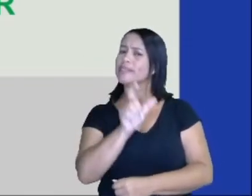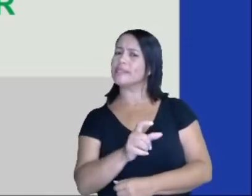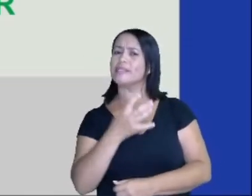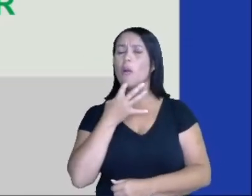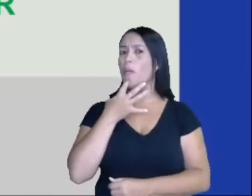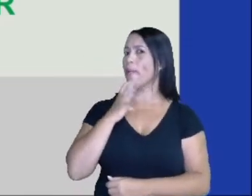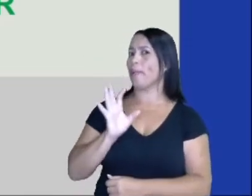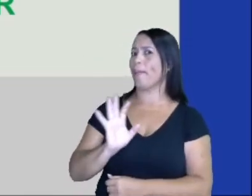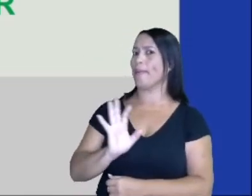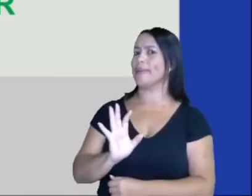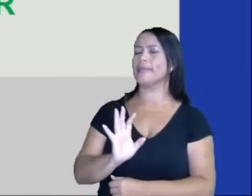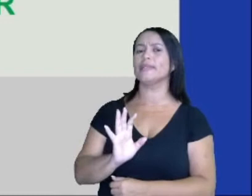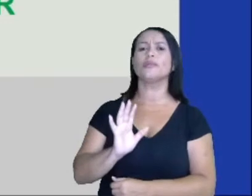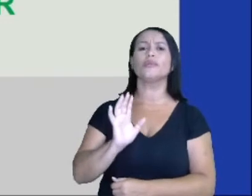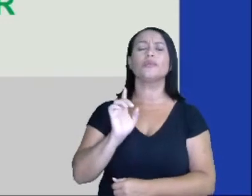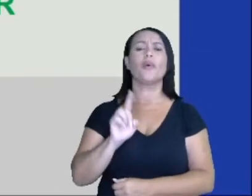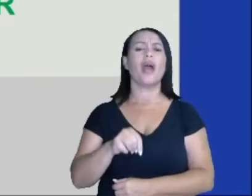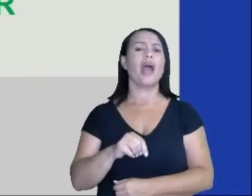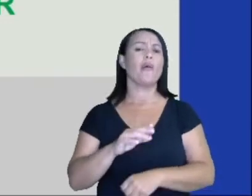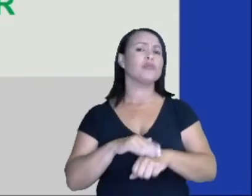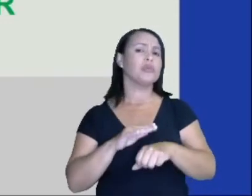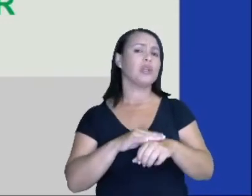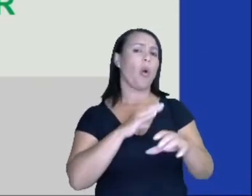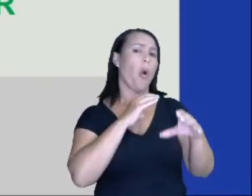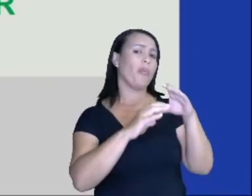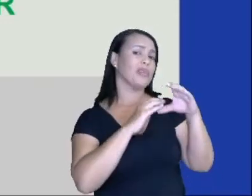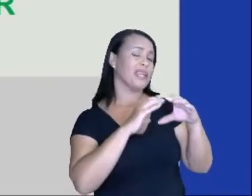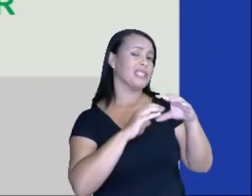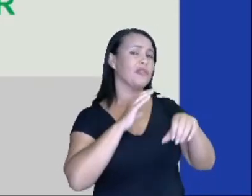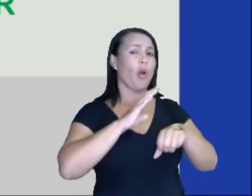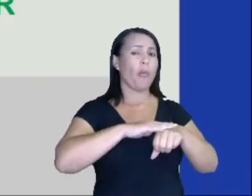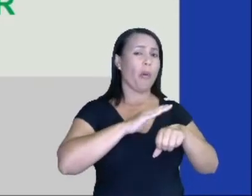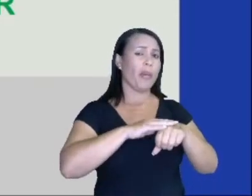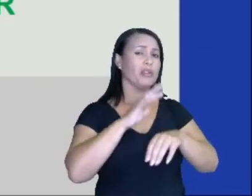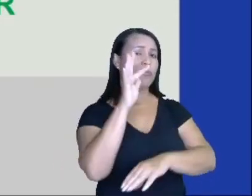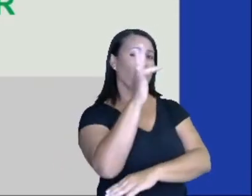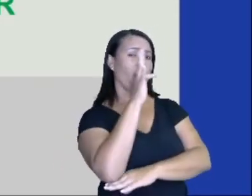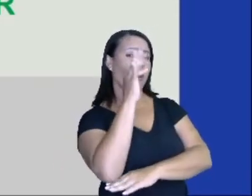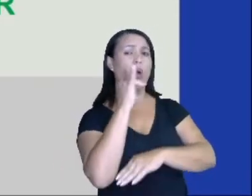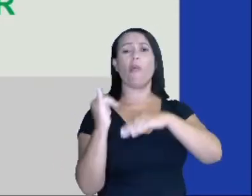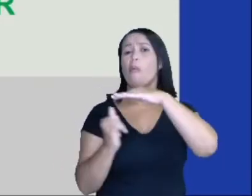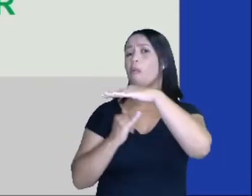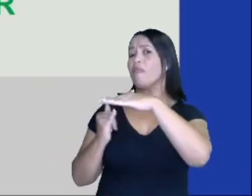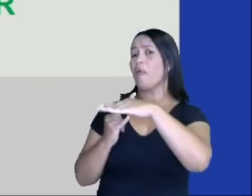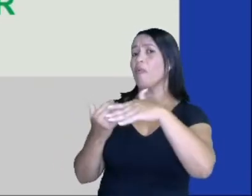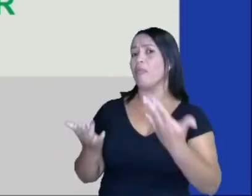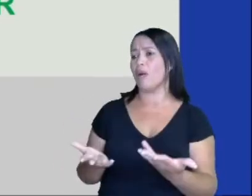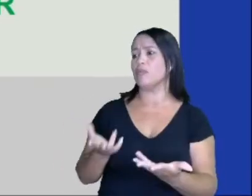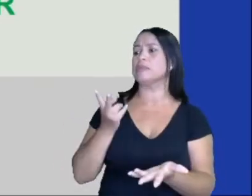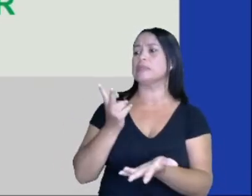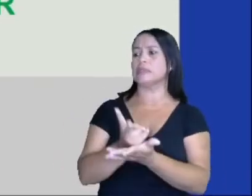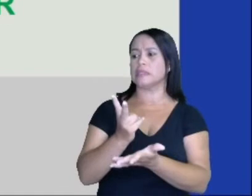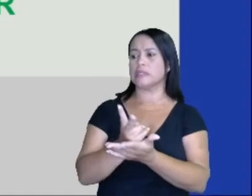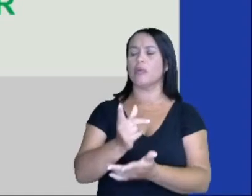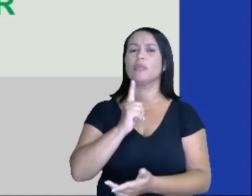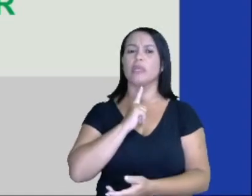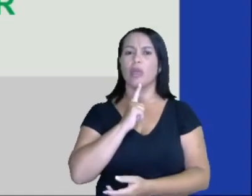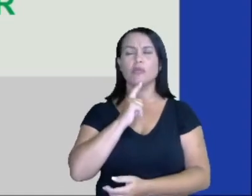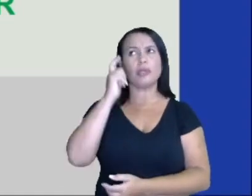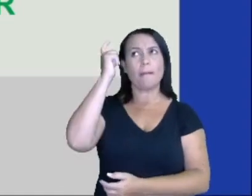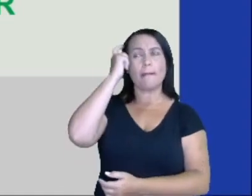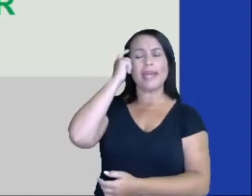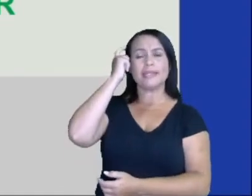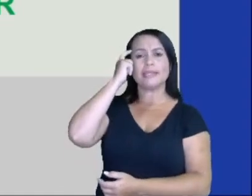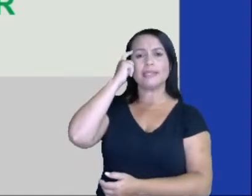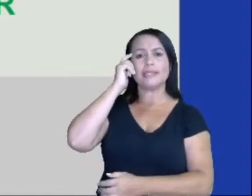ou desconhecida? É uma situação comunicativa? É um momento formal ou informal? Nós sempre temos que refletir sobre